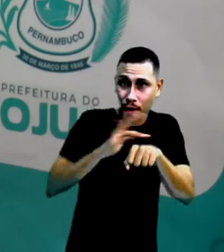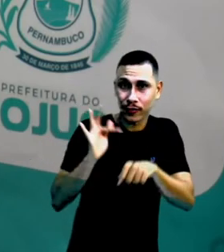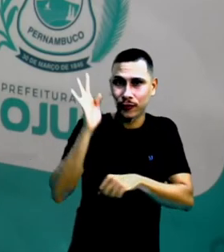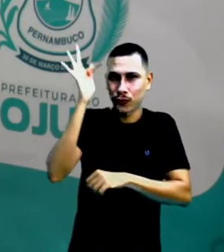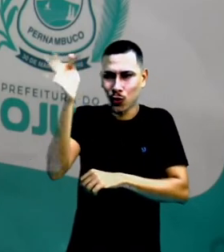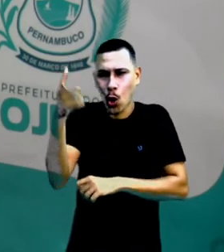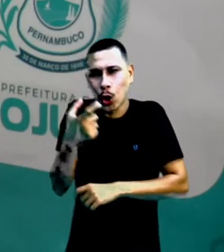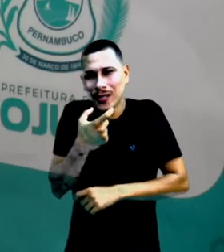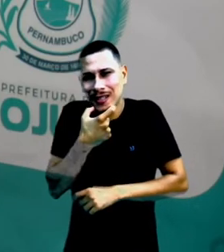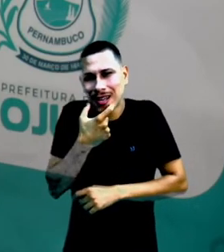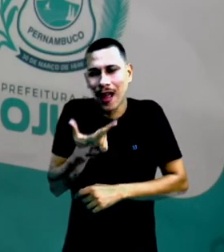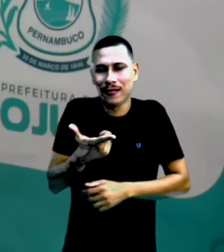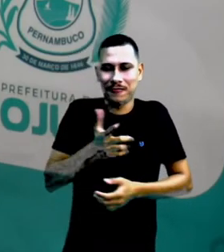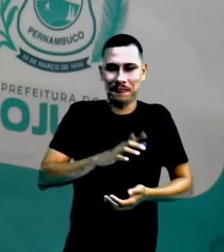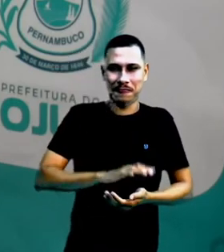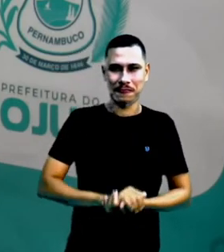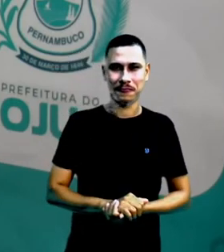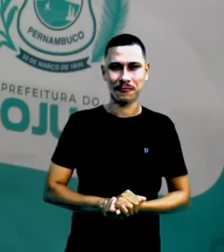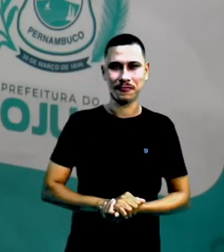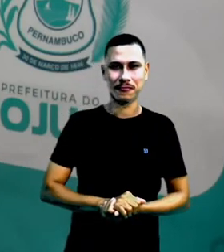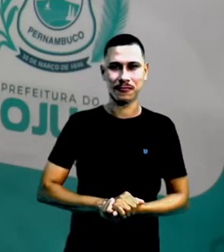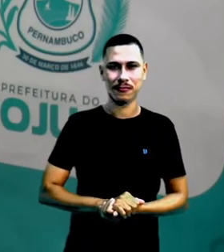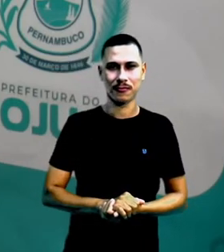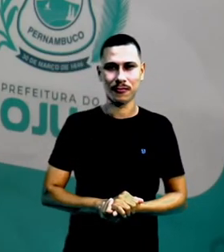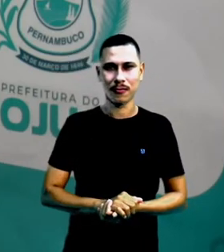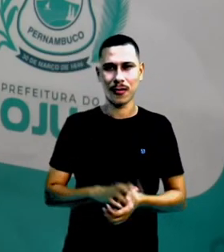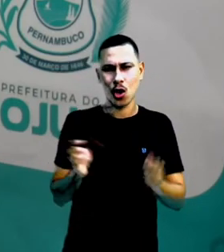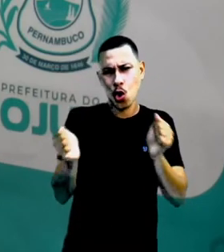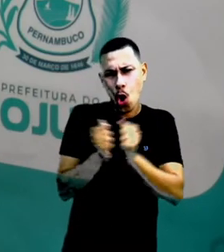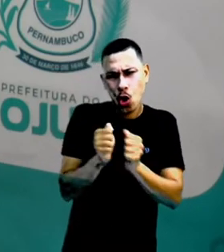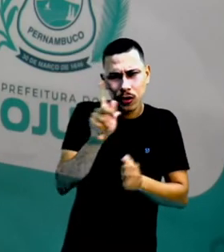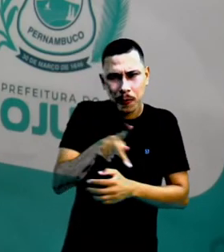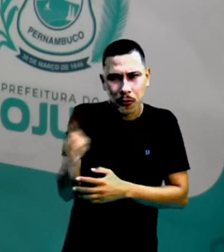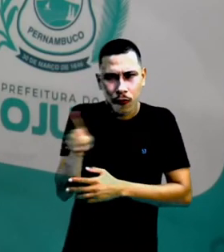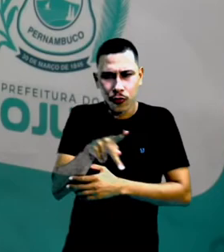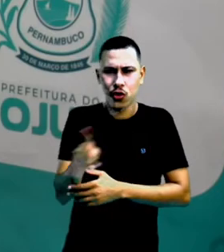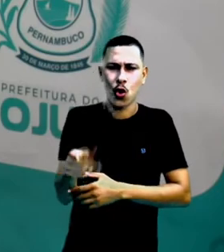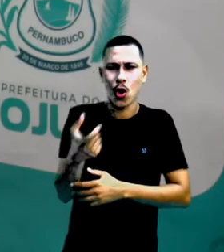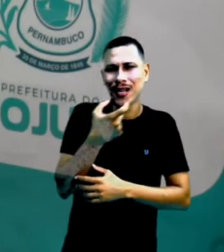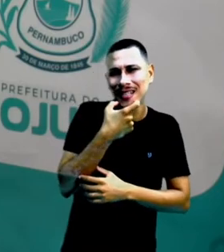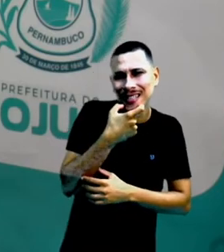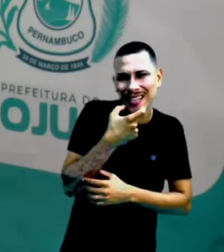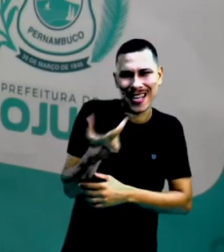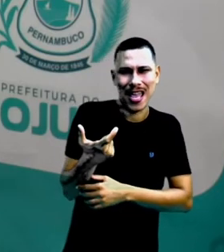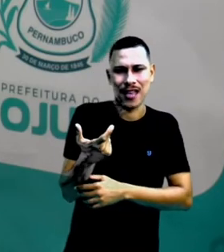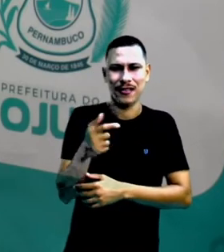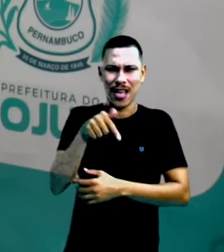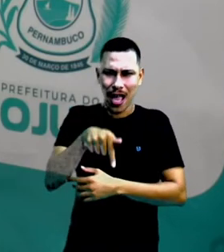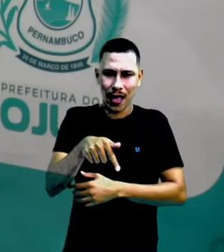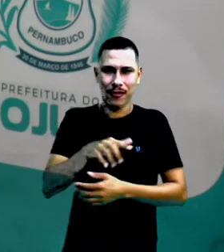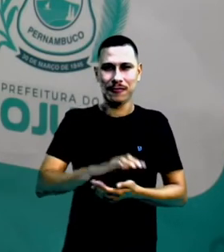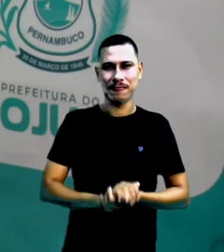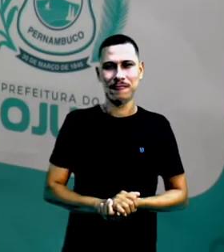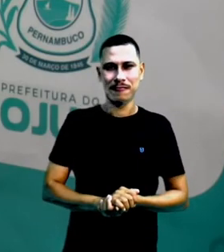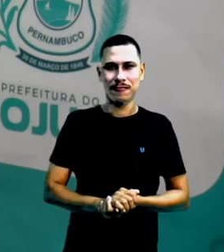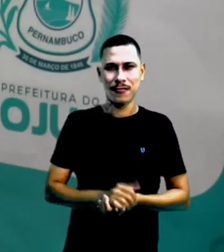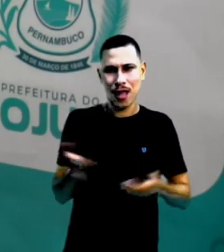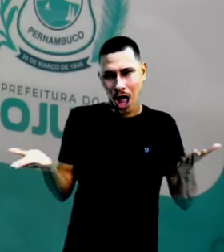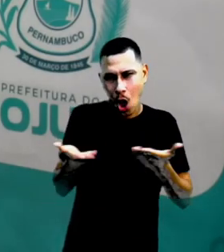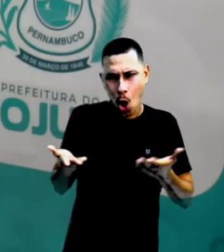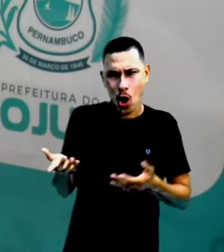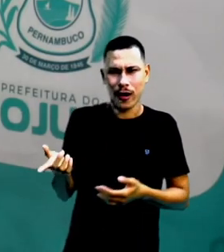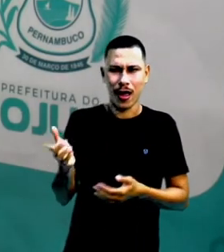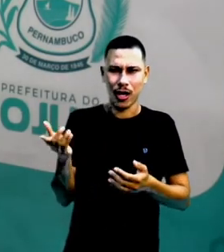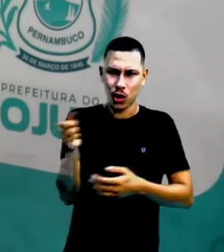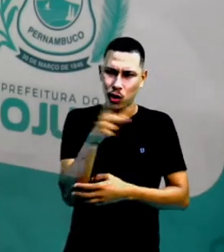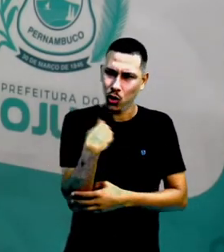né? Bem próximas que vocês terão aí conosco, os professores de inglês da rede na sala de aula. Vamos agora para o